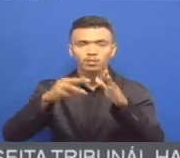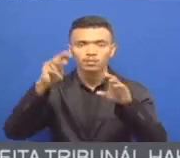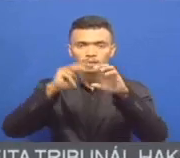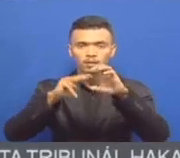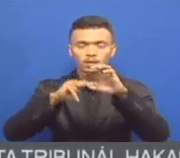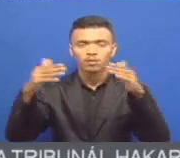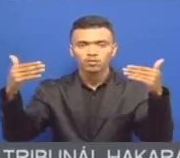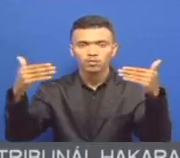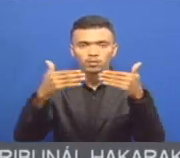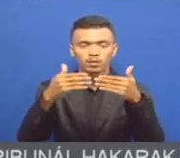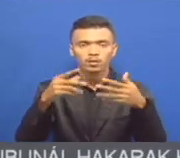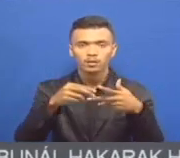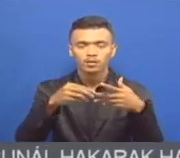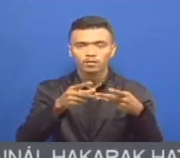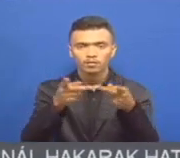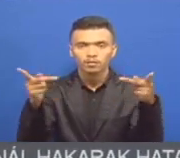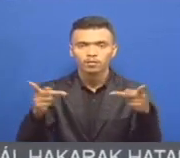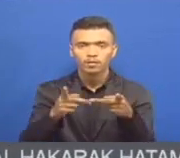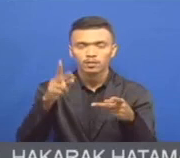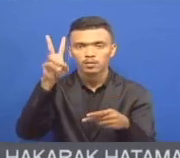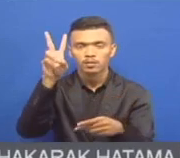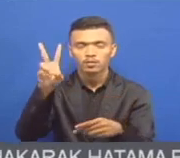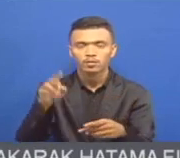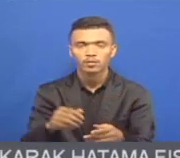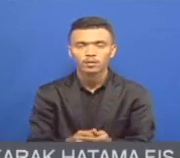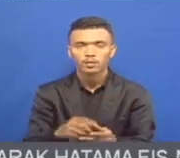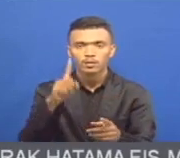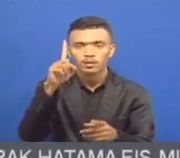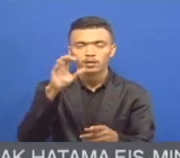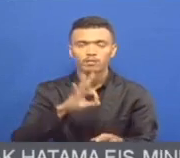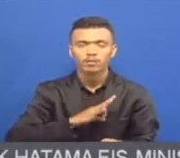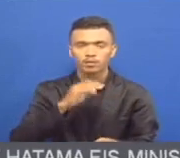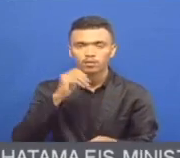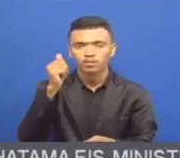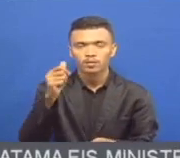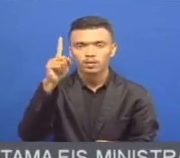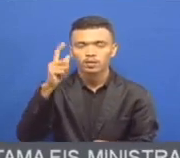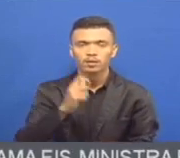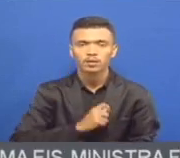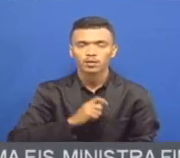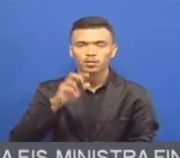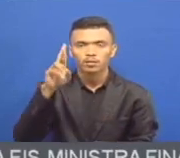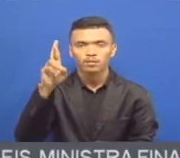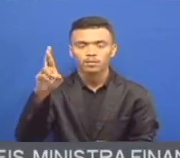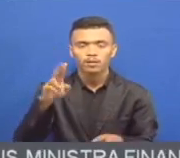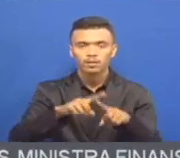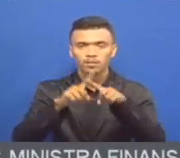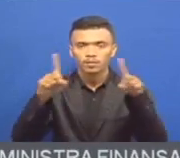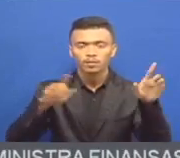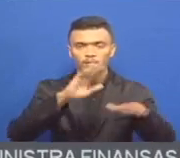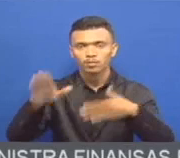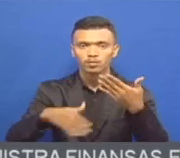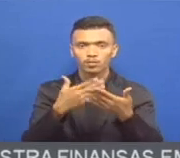fronteira, Lilu e a Fatiruane, ida magia Fatumeia, ida magia Telomarne. Mas bem, boa toto